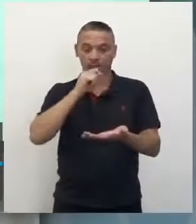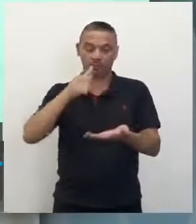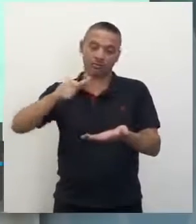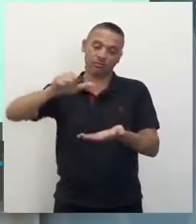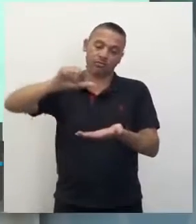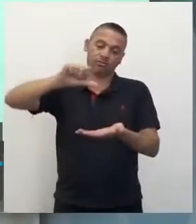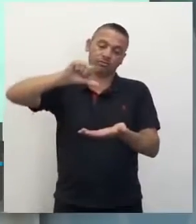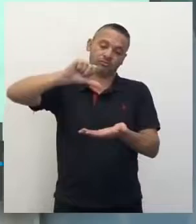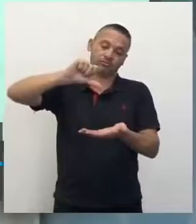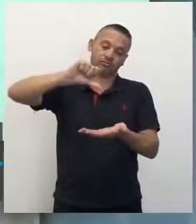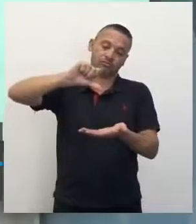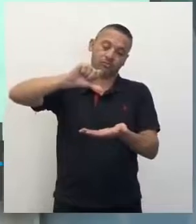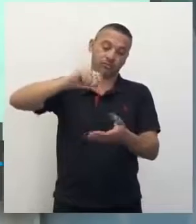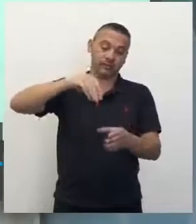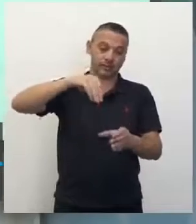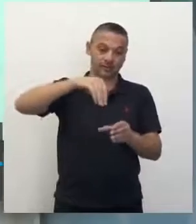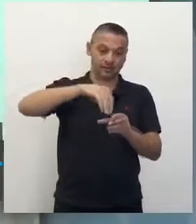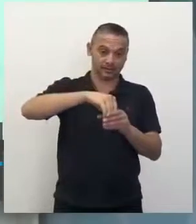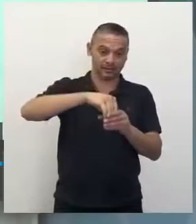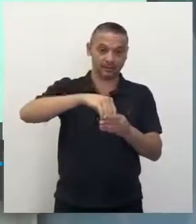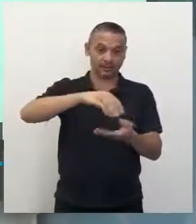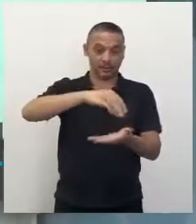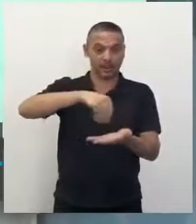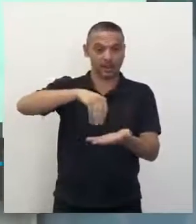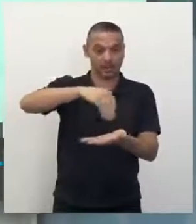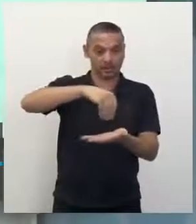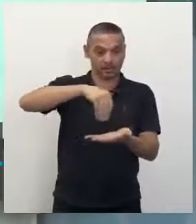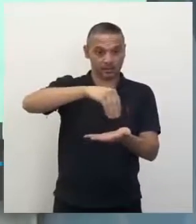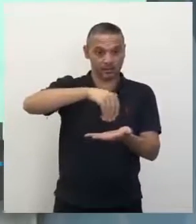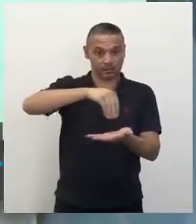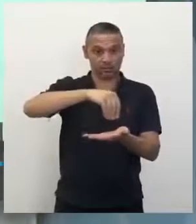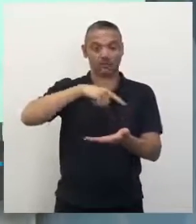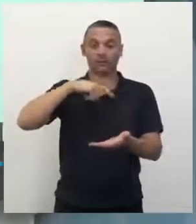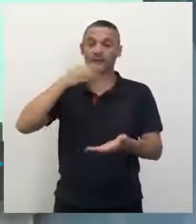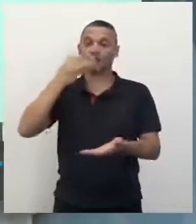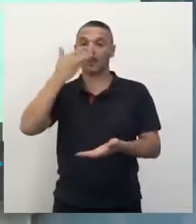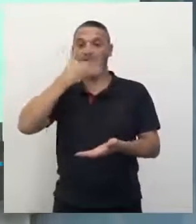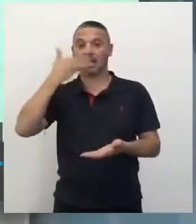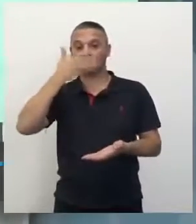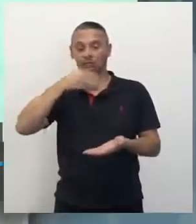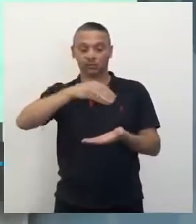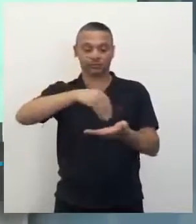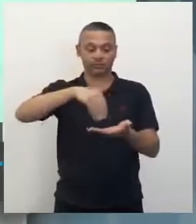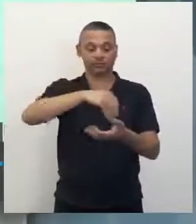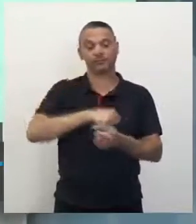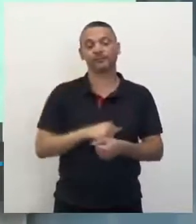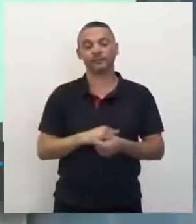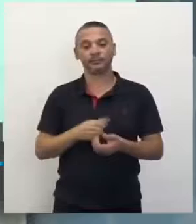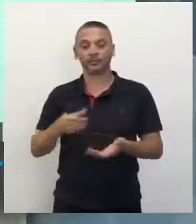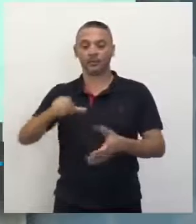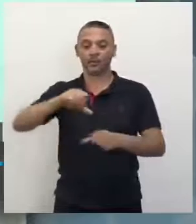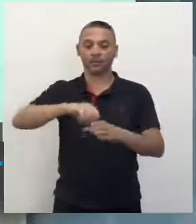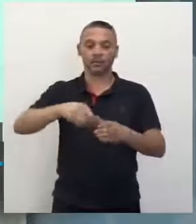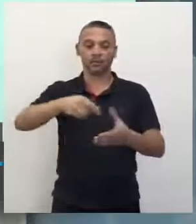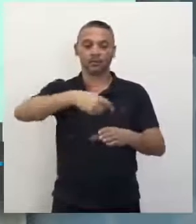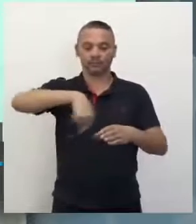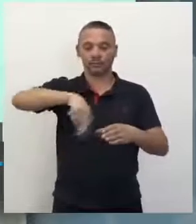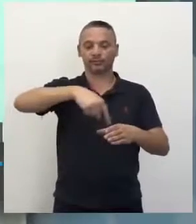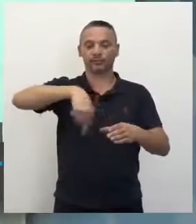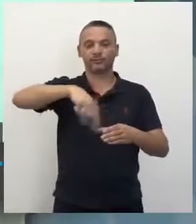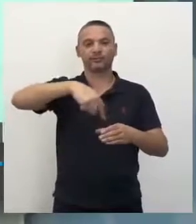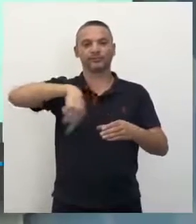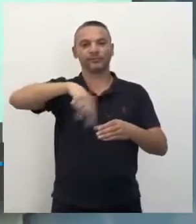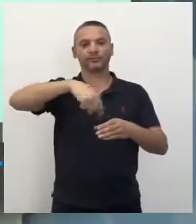você começa a colocar açúcar. Eu gosto muito de açúcar, então não vou falar de sal, não. Aí você coloca açúcar, aí vai pondo açúcar, e aí vai dissolvendo o